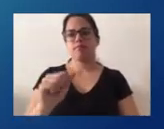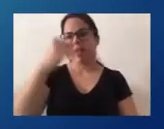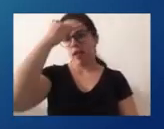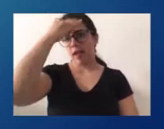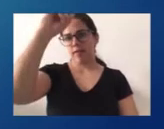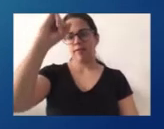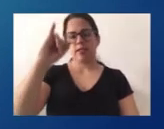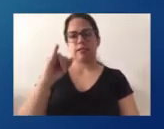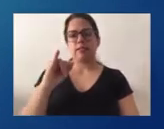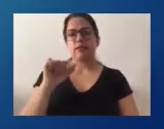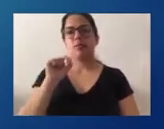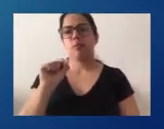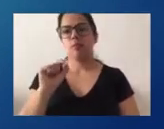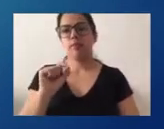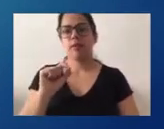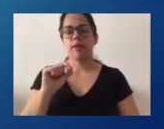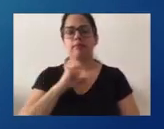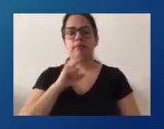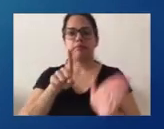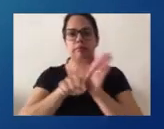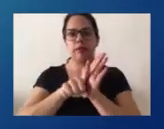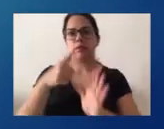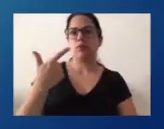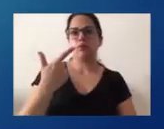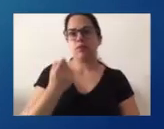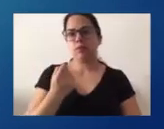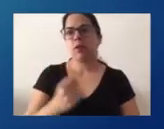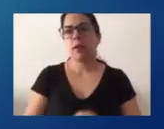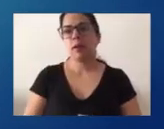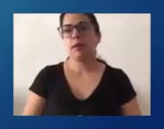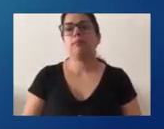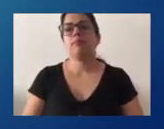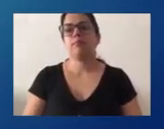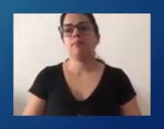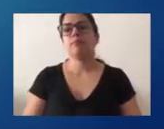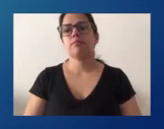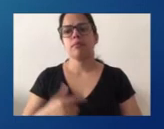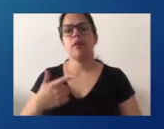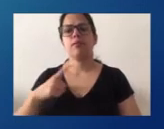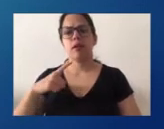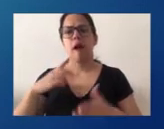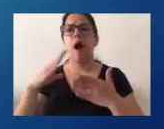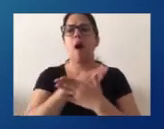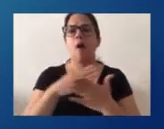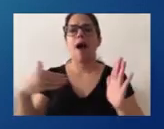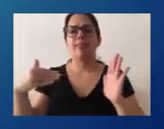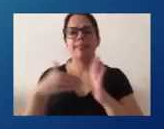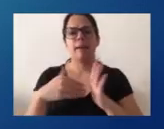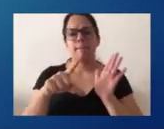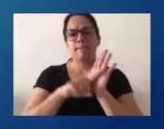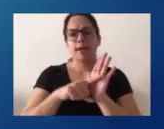agentes térmicos, né, no caso é baixa temperatura, né, e ressaltando que existem câmeras frias que a temperatura vai até